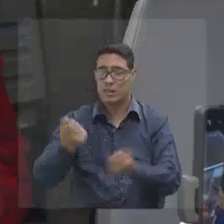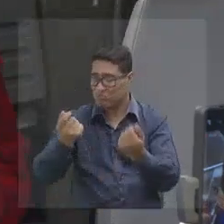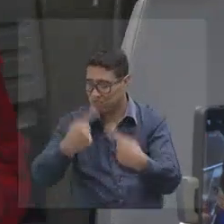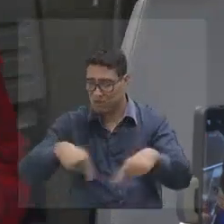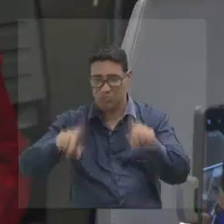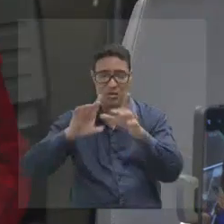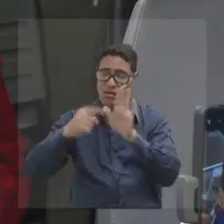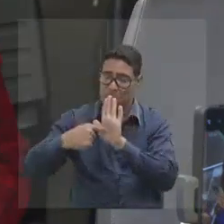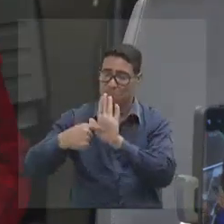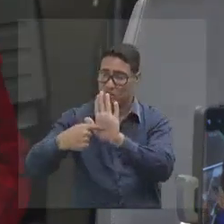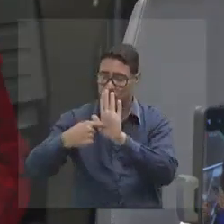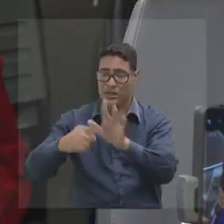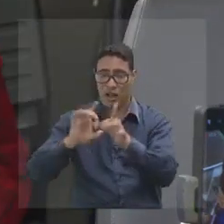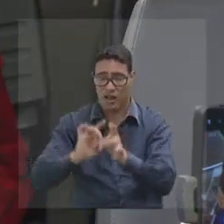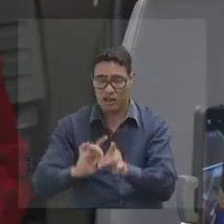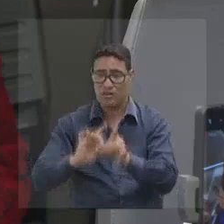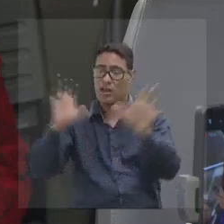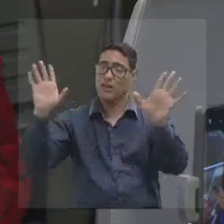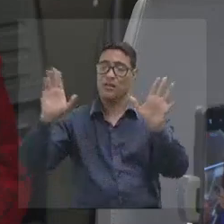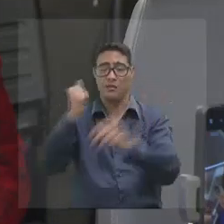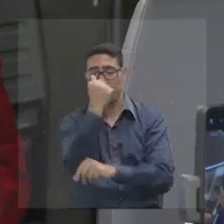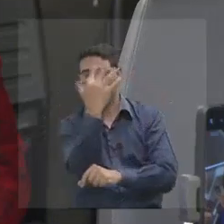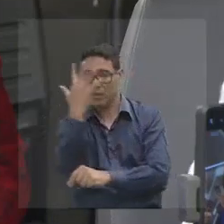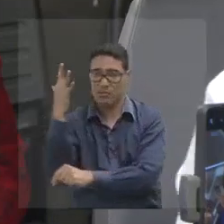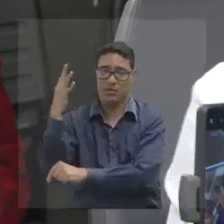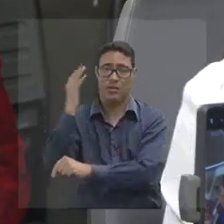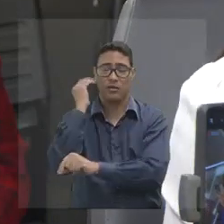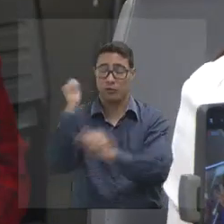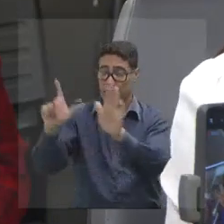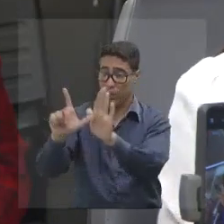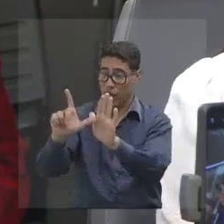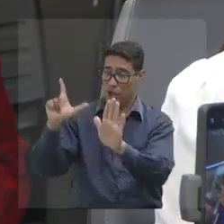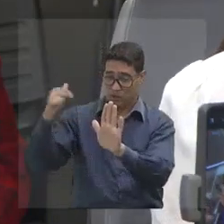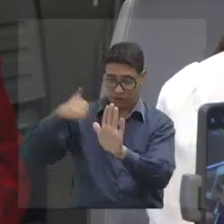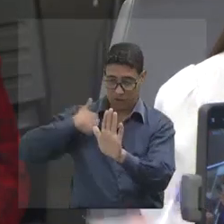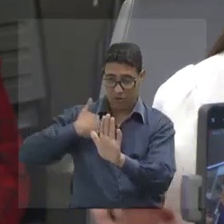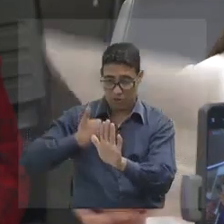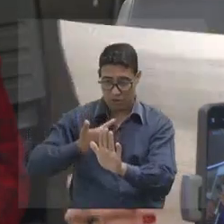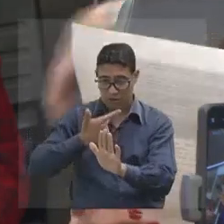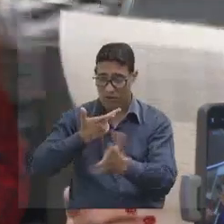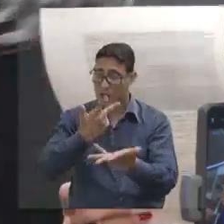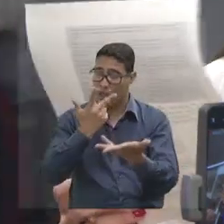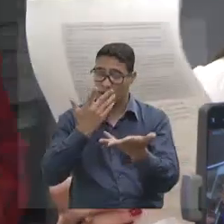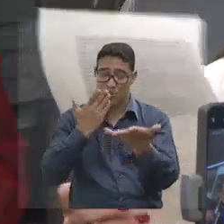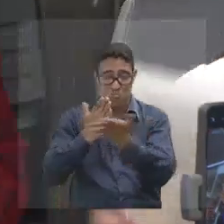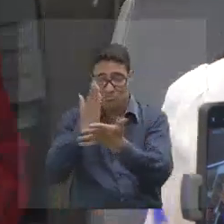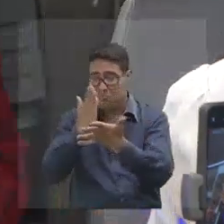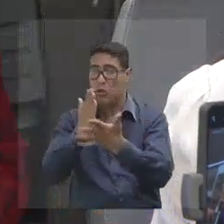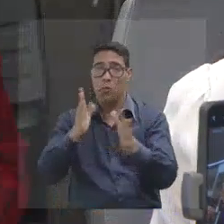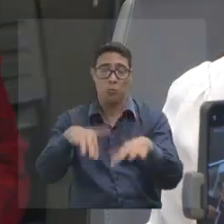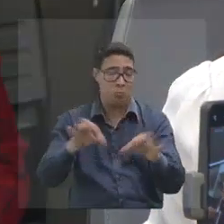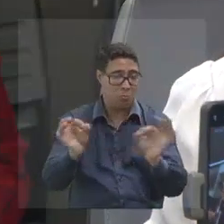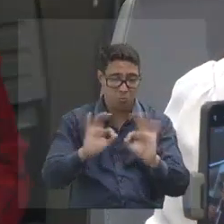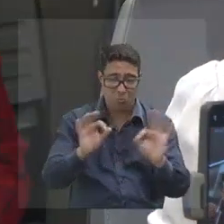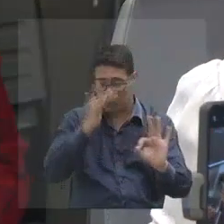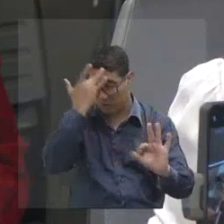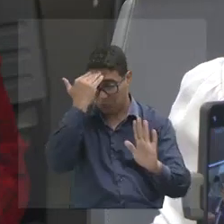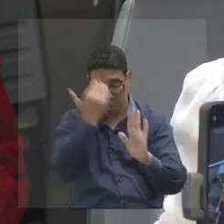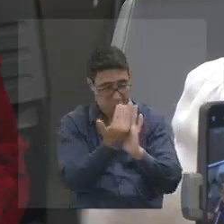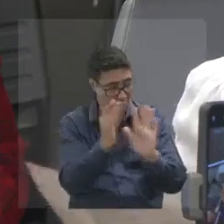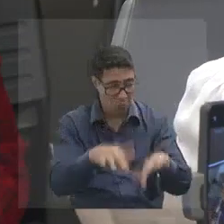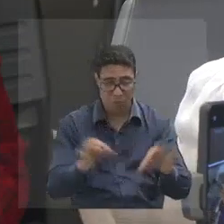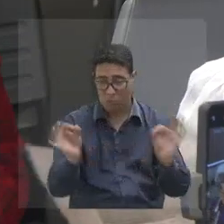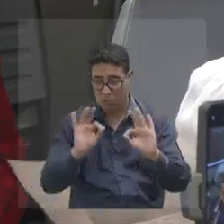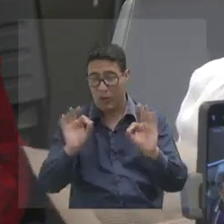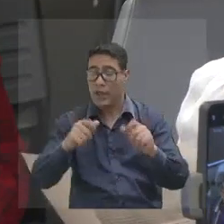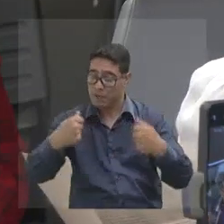licença ambiental quando todos os Taques anteriores são descumpridos e mais por sua natureza deveriam